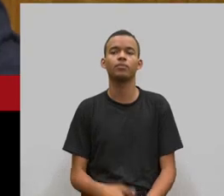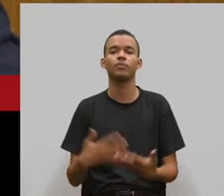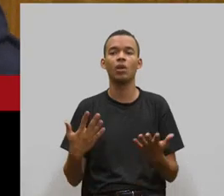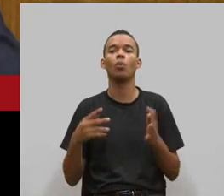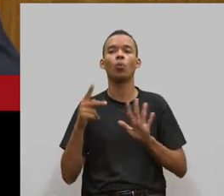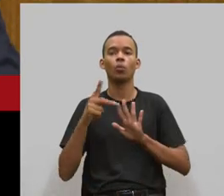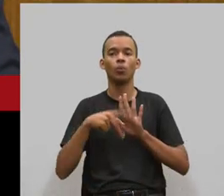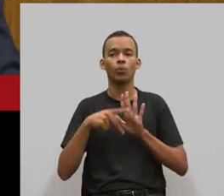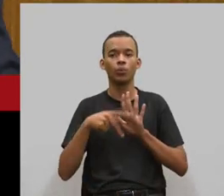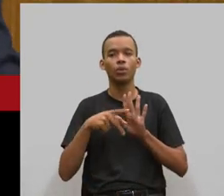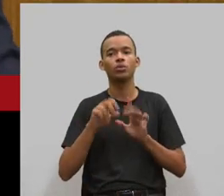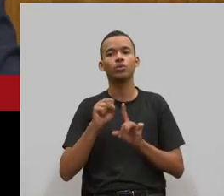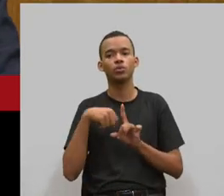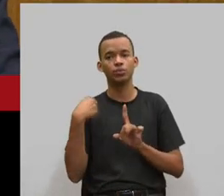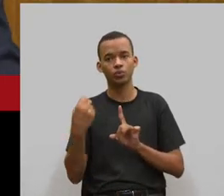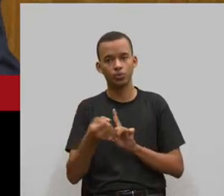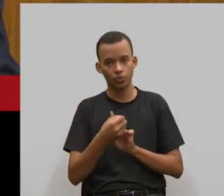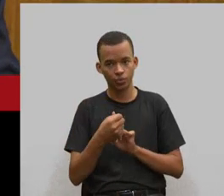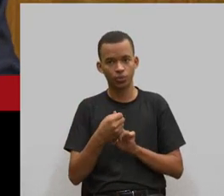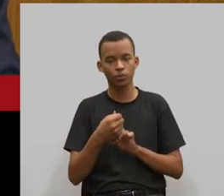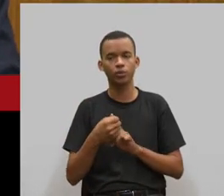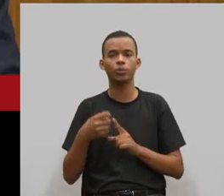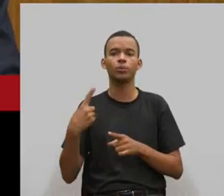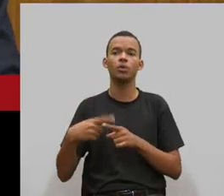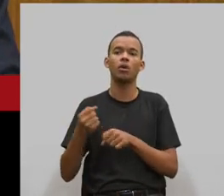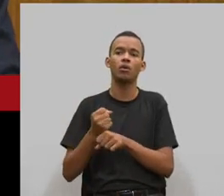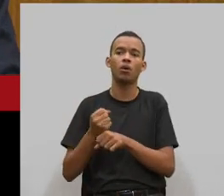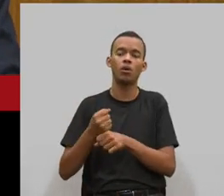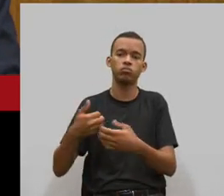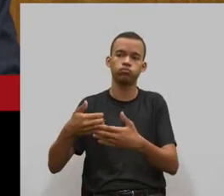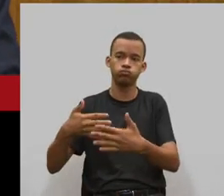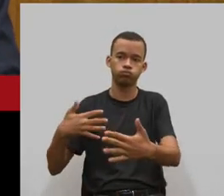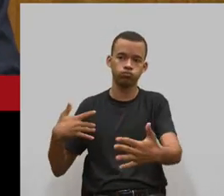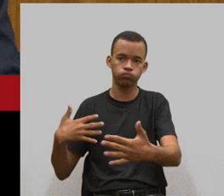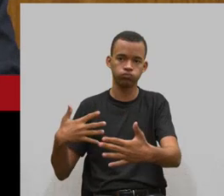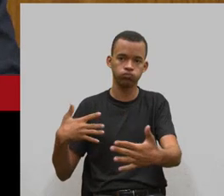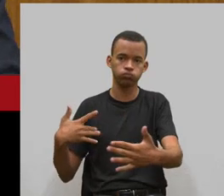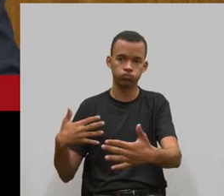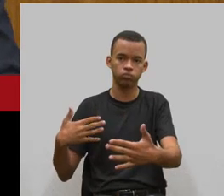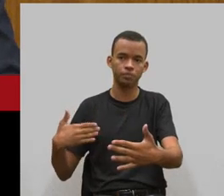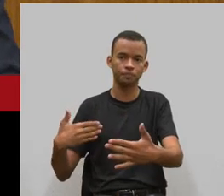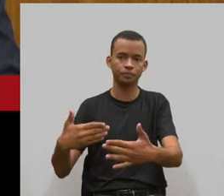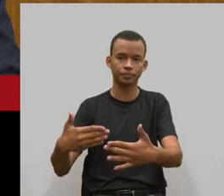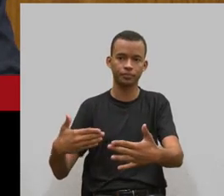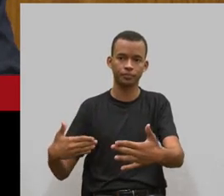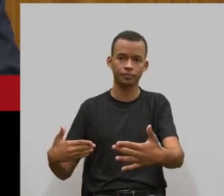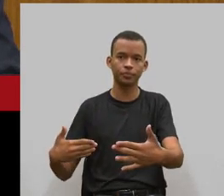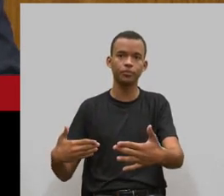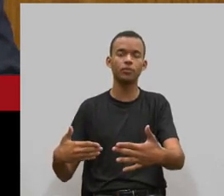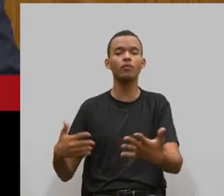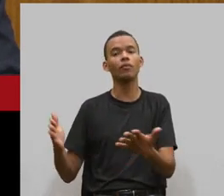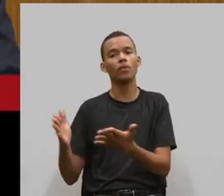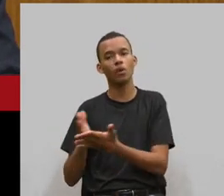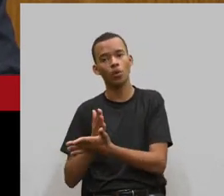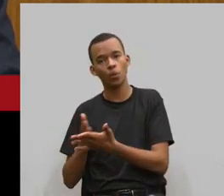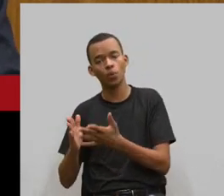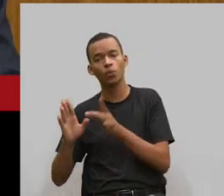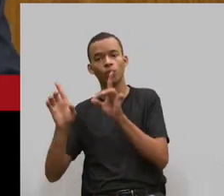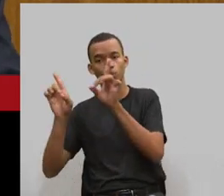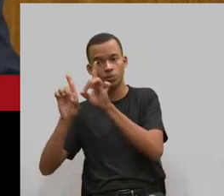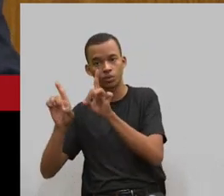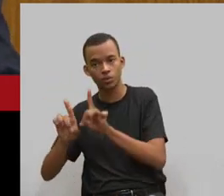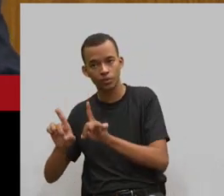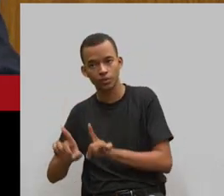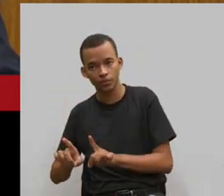decorrer desses anos eu eu me lido com deficientes às vezes não permanentes momentâneos mas que não